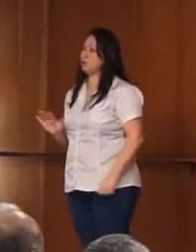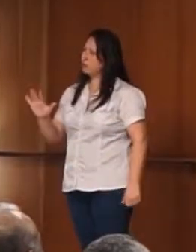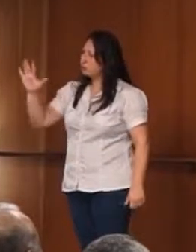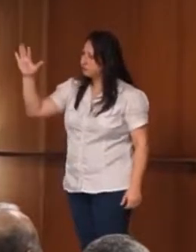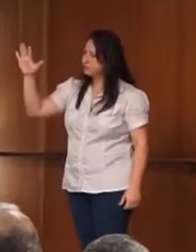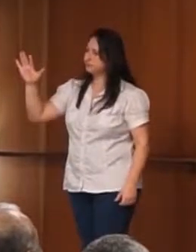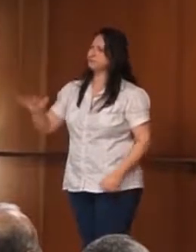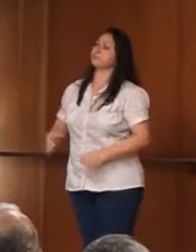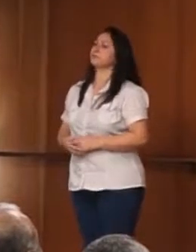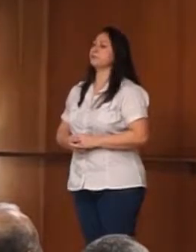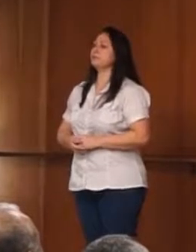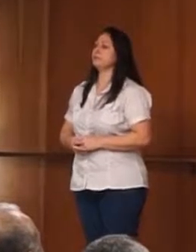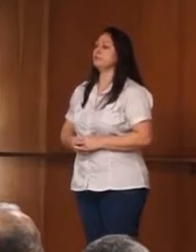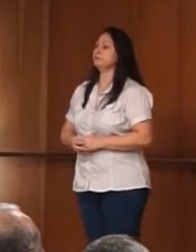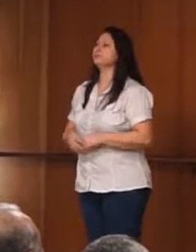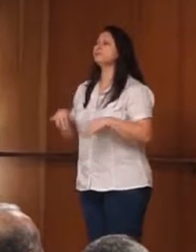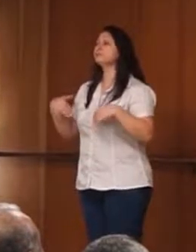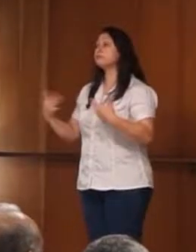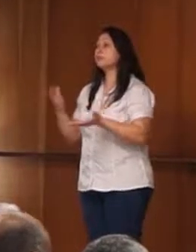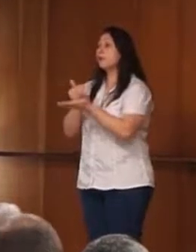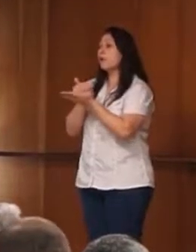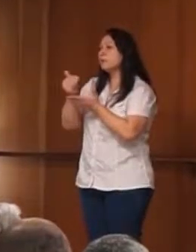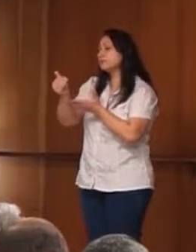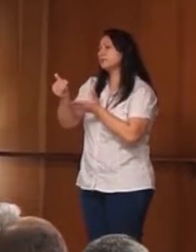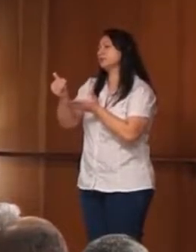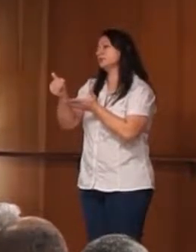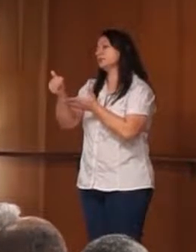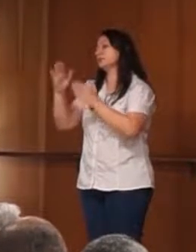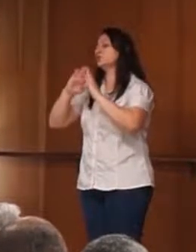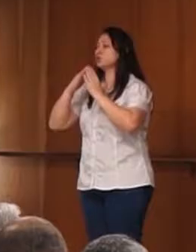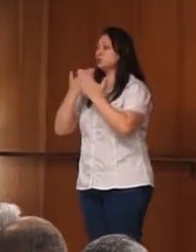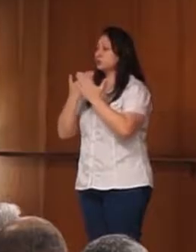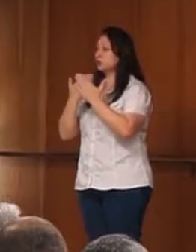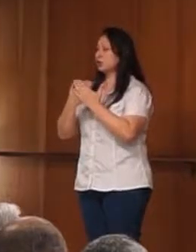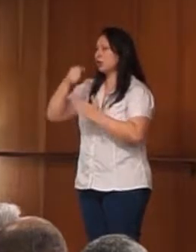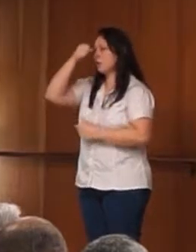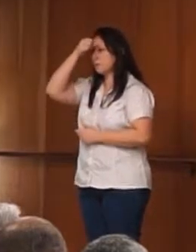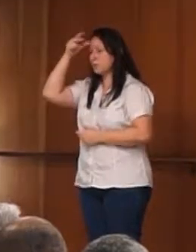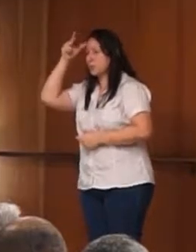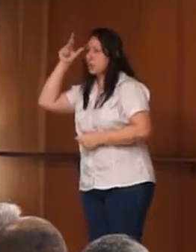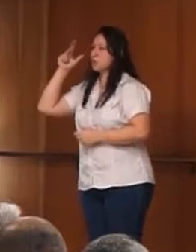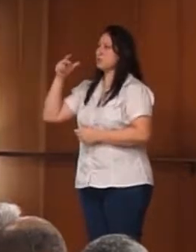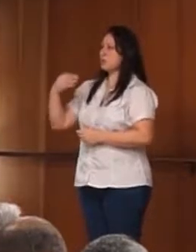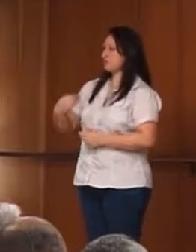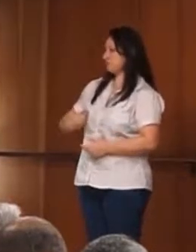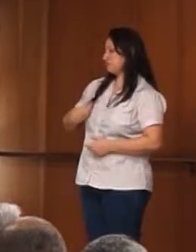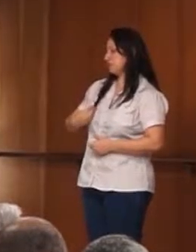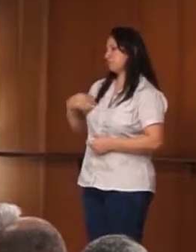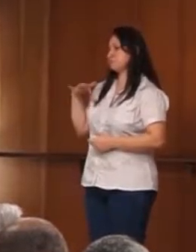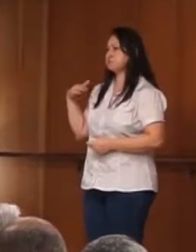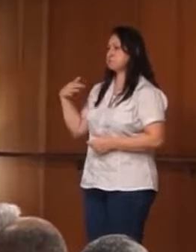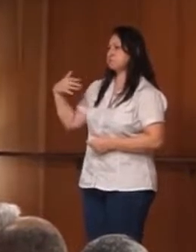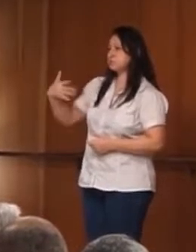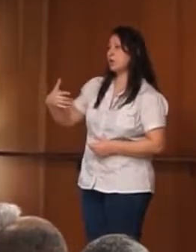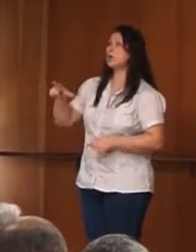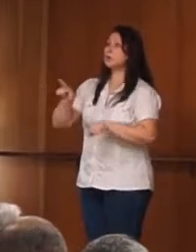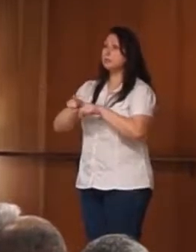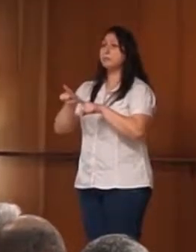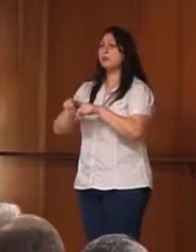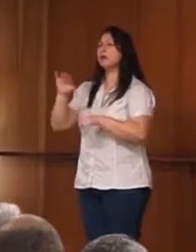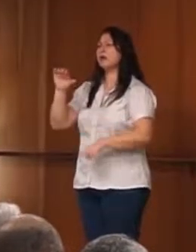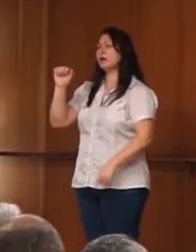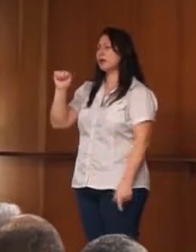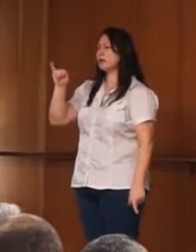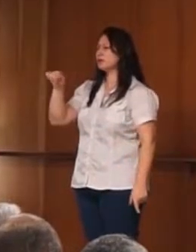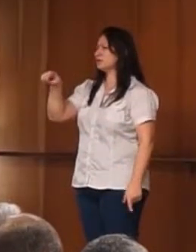E dali eu sempre cursei escolas públicas durante minha vida toda. Tive acesso, na época, a uma coisa chamada caixa escolar,